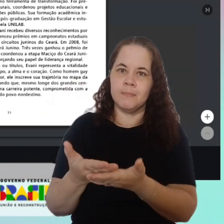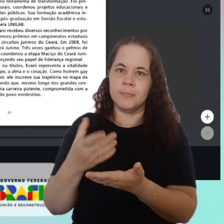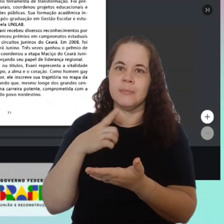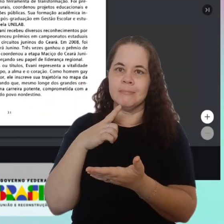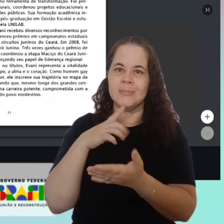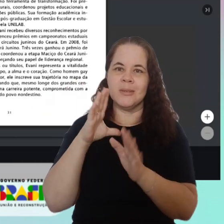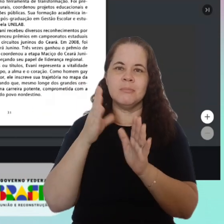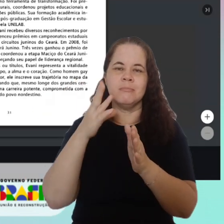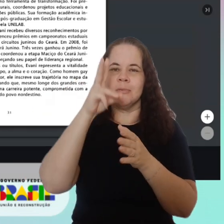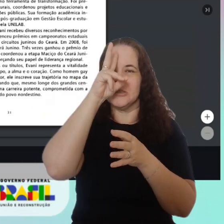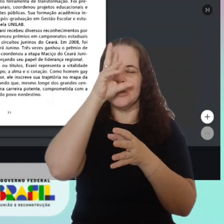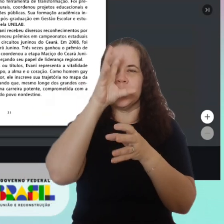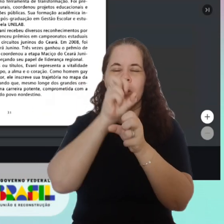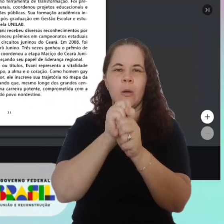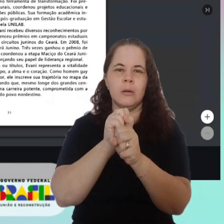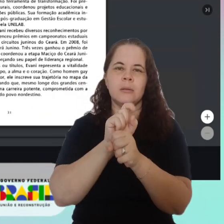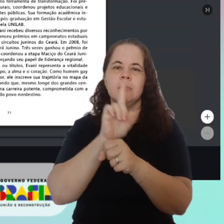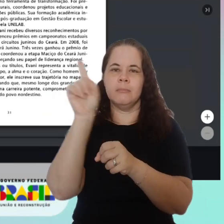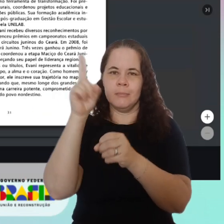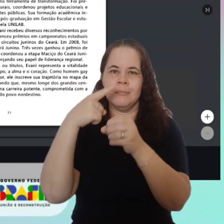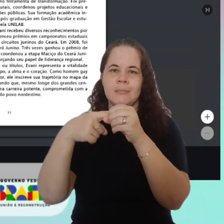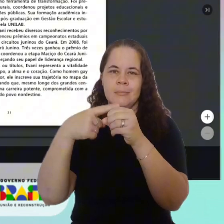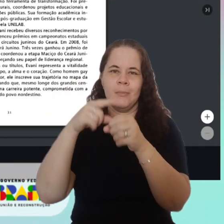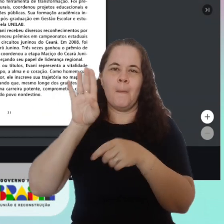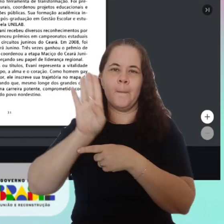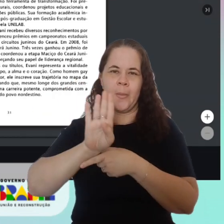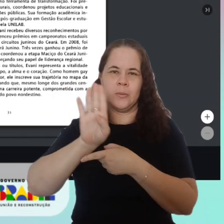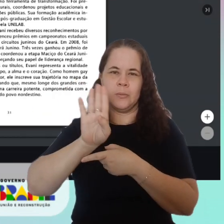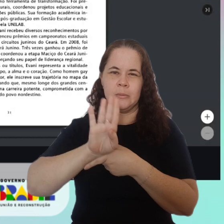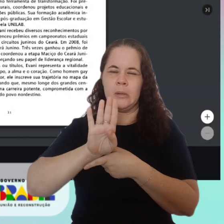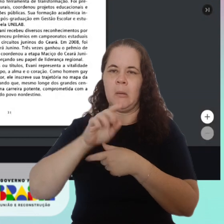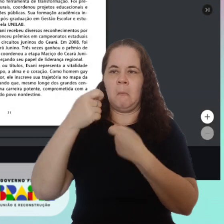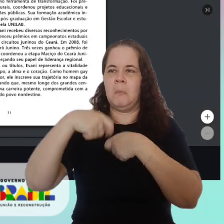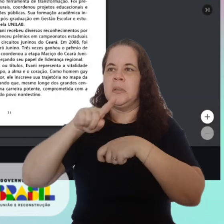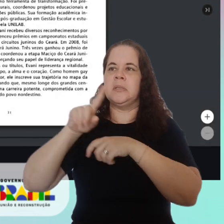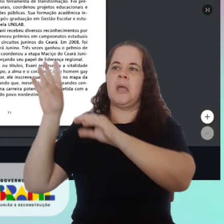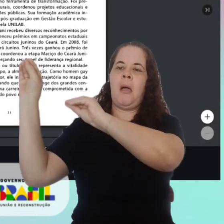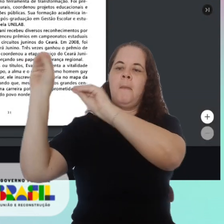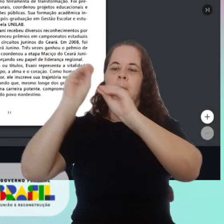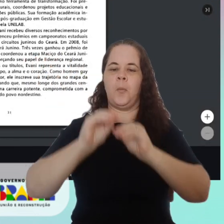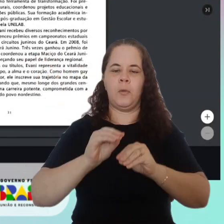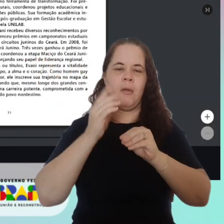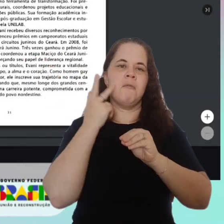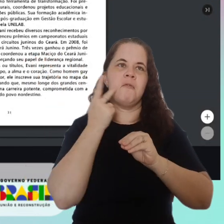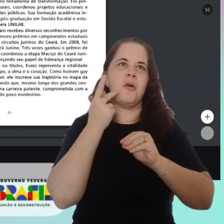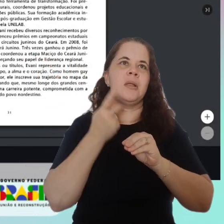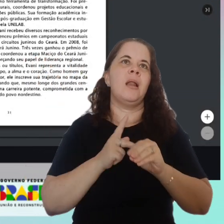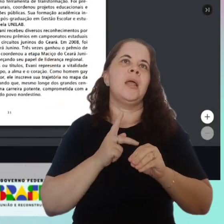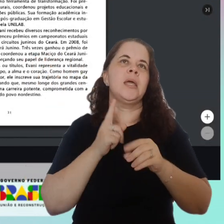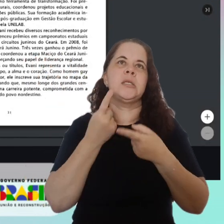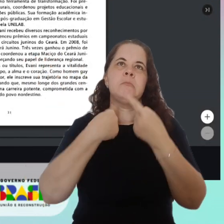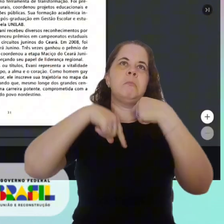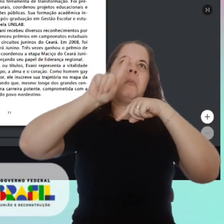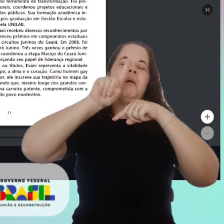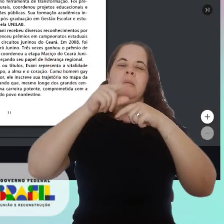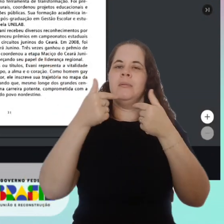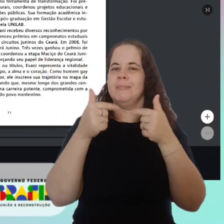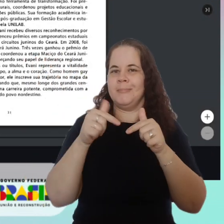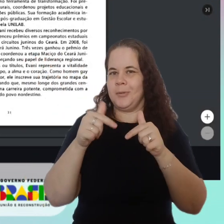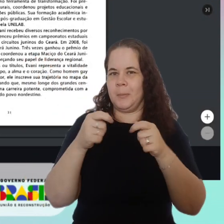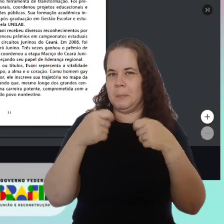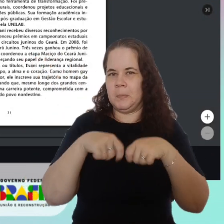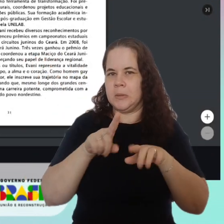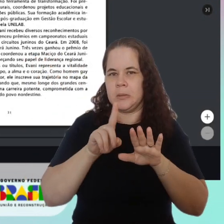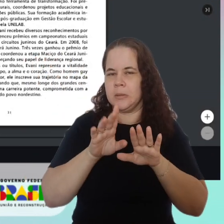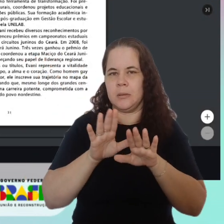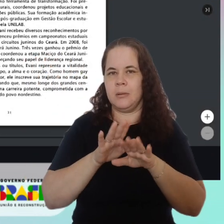história lá em Baturité e que não precisou migrar para a capital para construir uma história tão grande assim, né? Como a gente